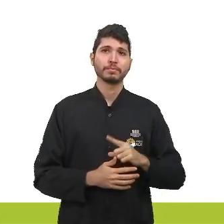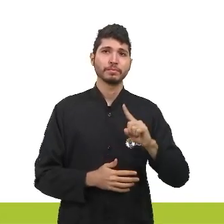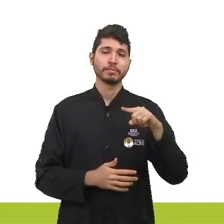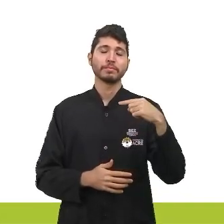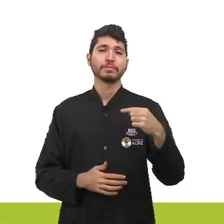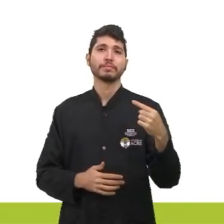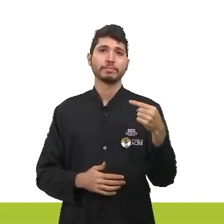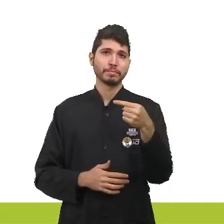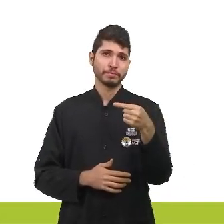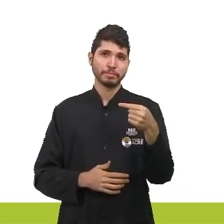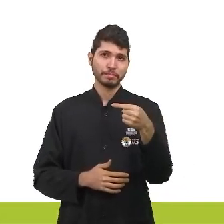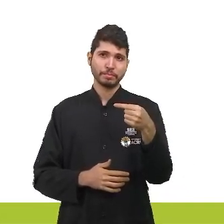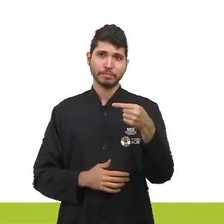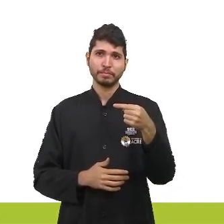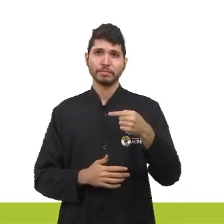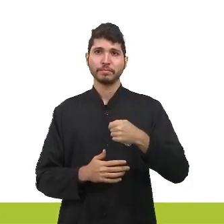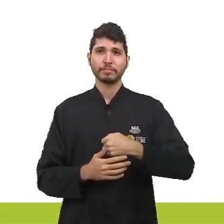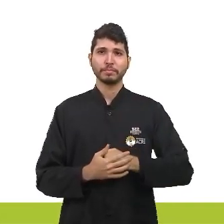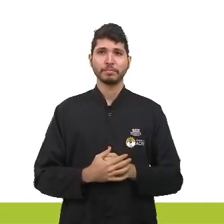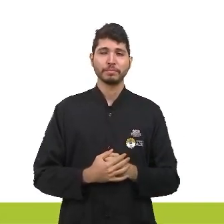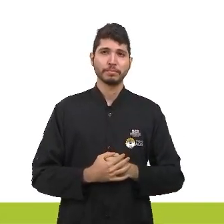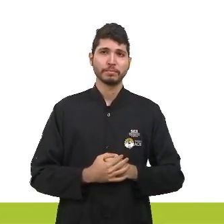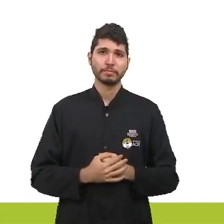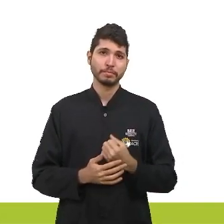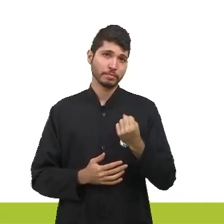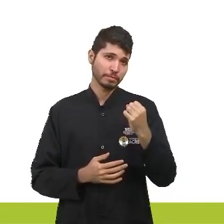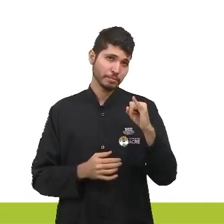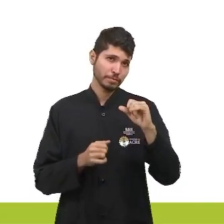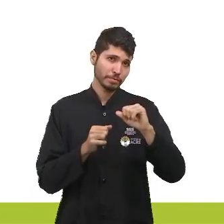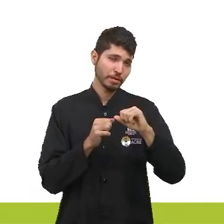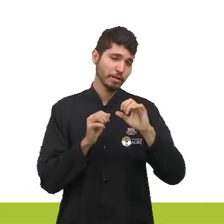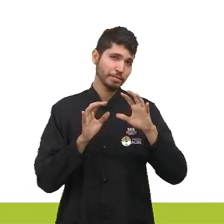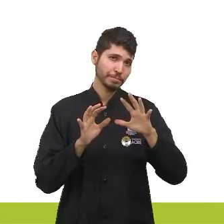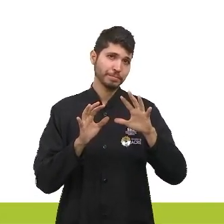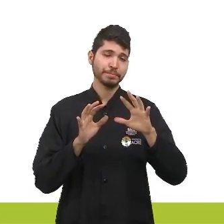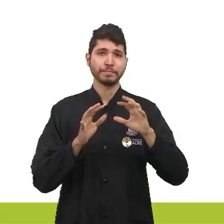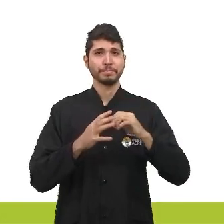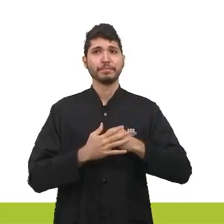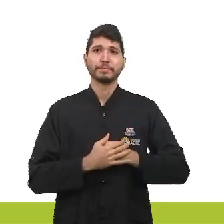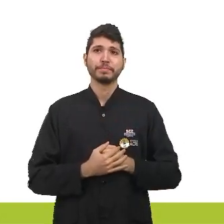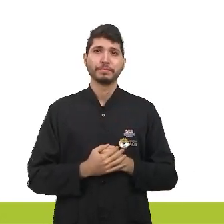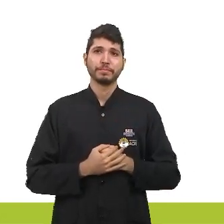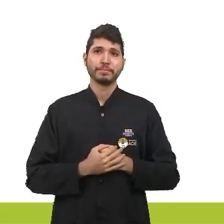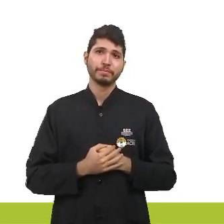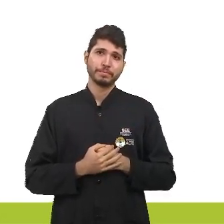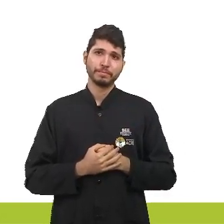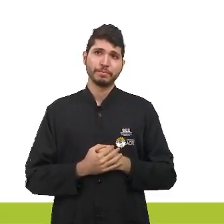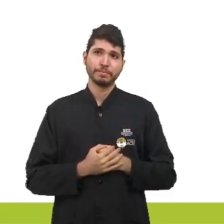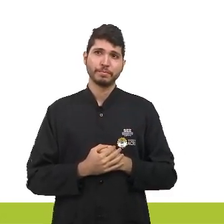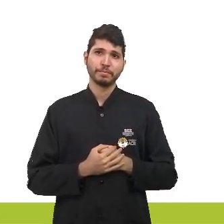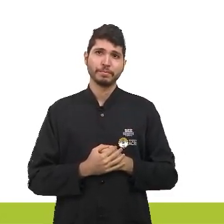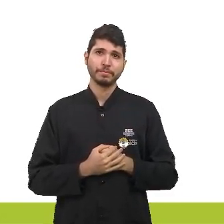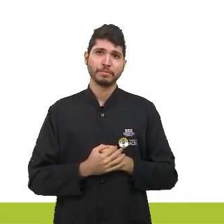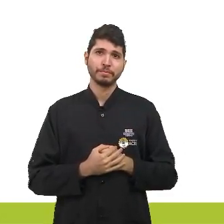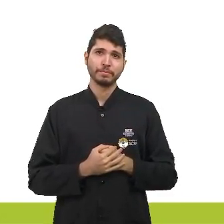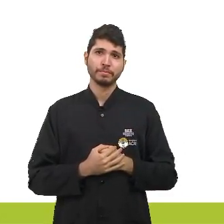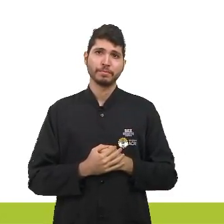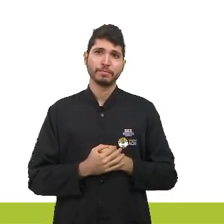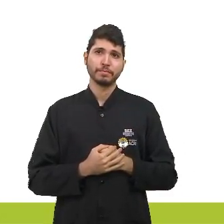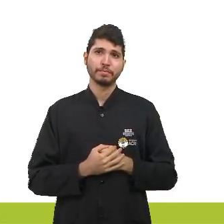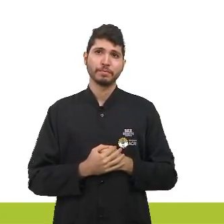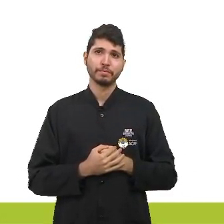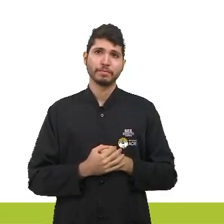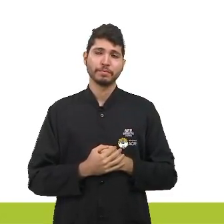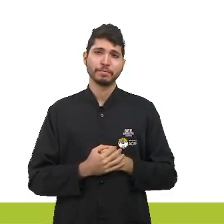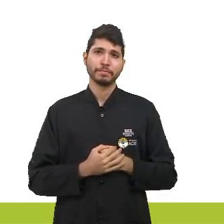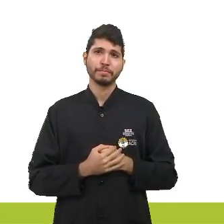essa segunda menos a primeira. Se eu fizer isso, isso aqui vai dar 4, aqui vai dar 4, aqui vai dar 28.